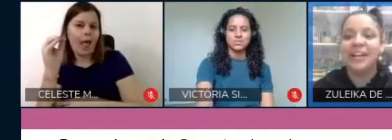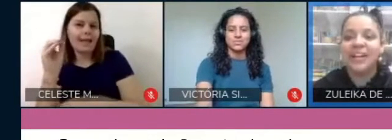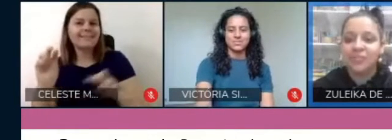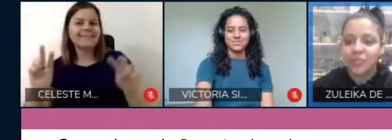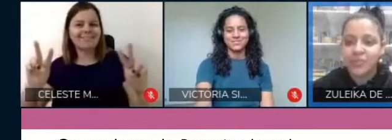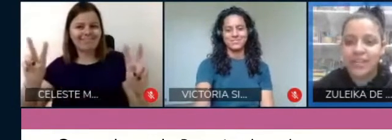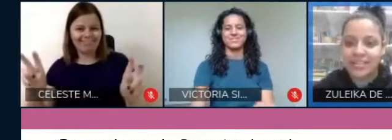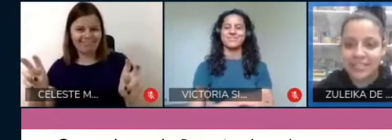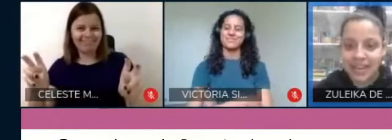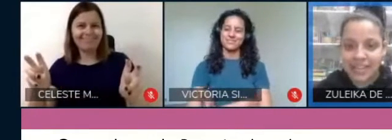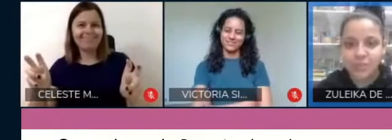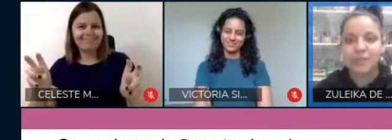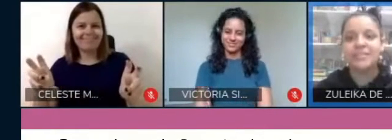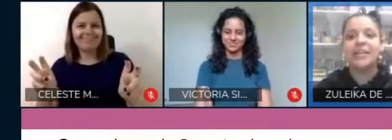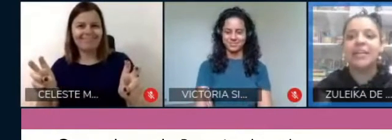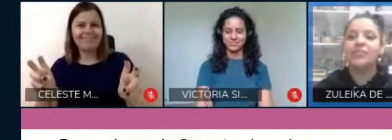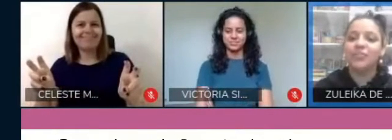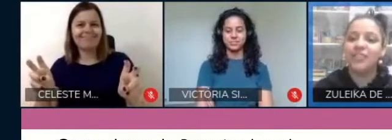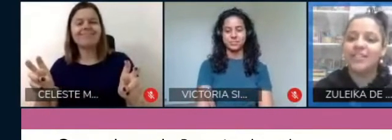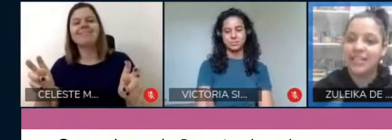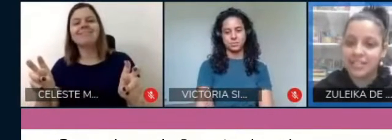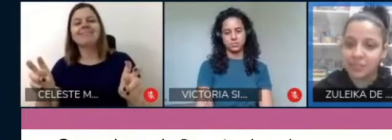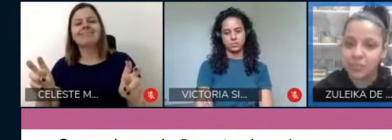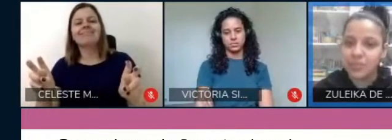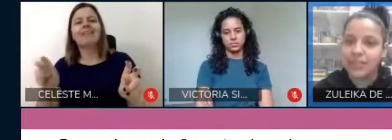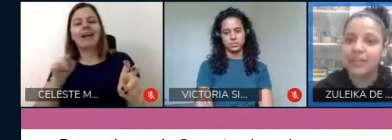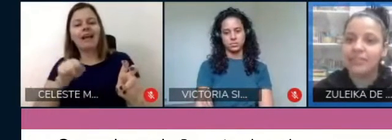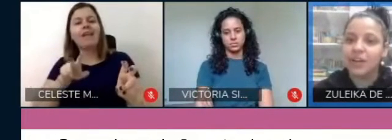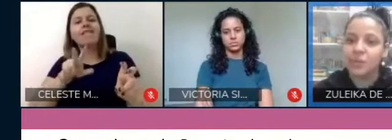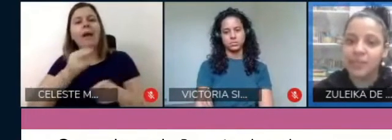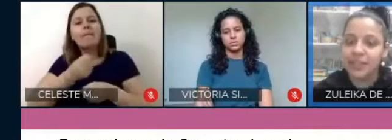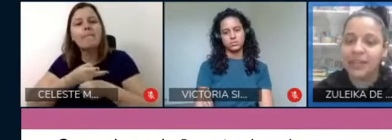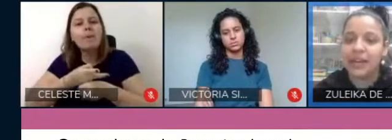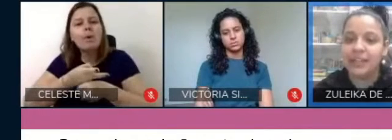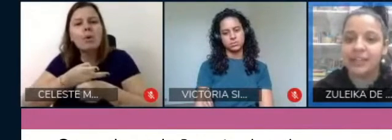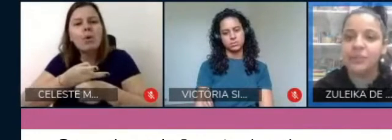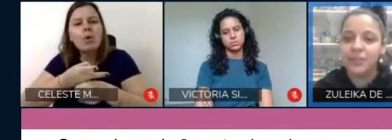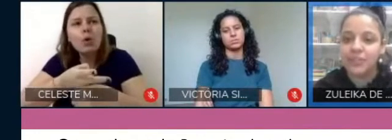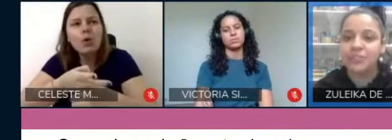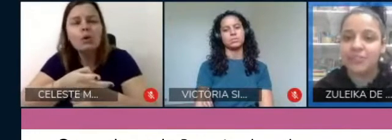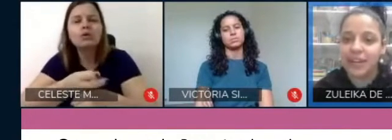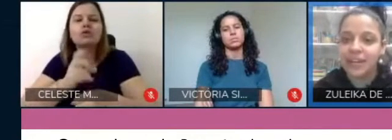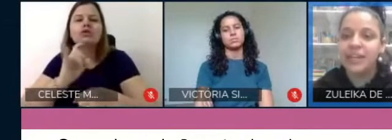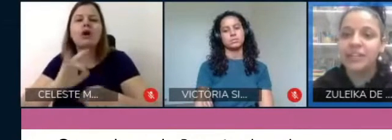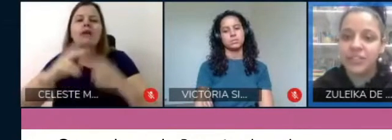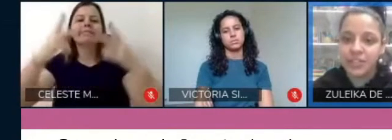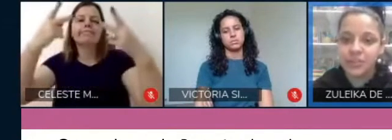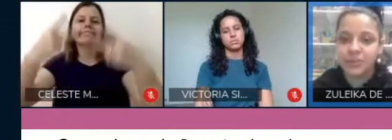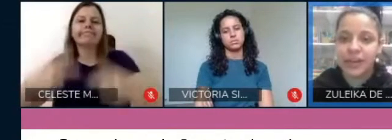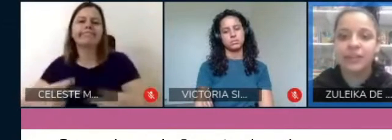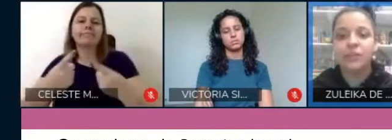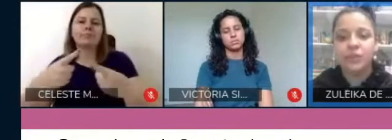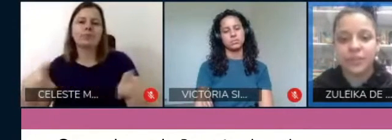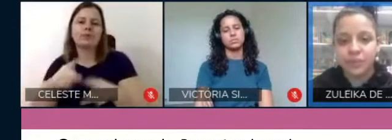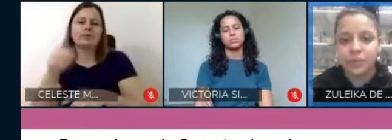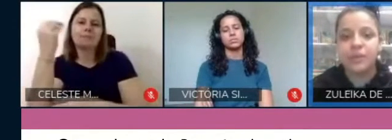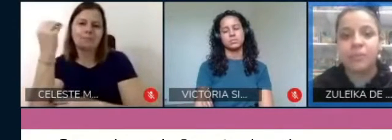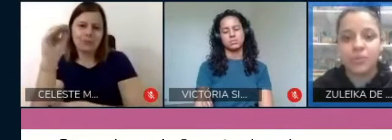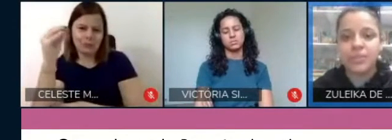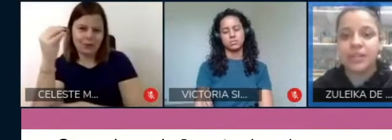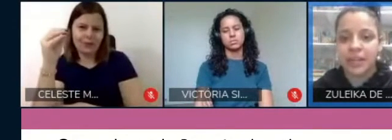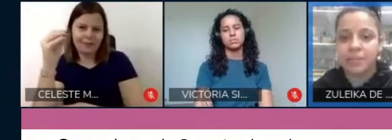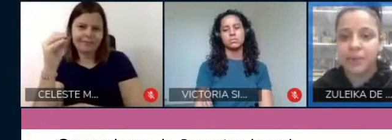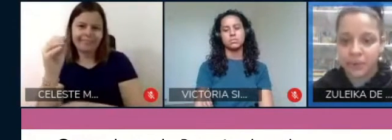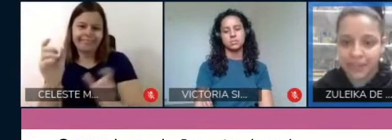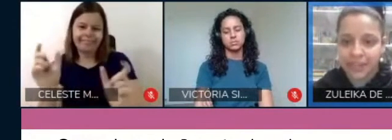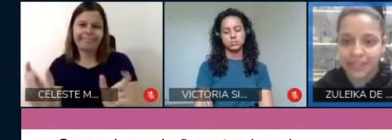pouco melhor. Vou usar as aspas e vou fazer essa busca e ele vai obter aquilo que tiver de resultado que